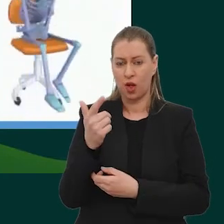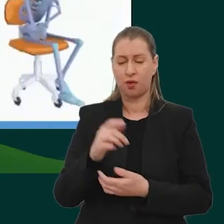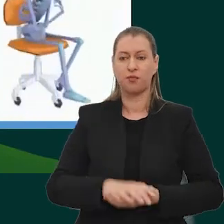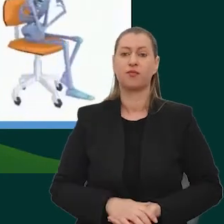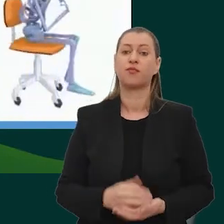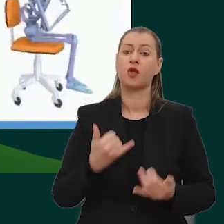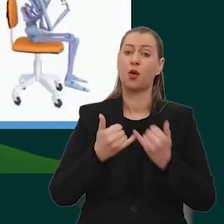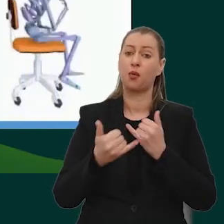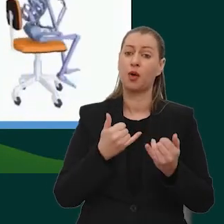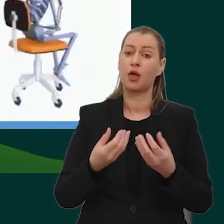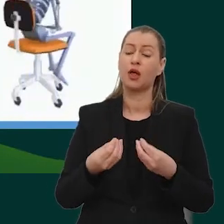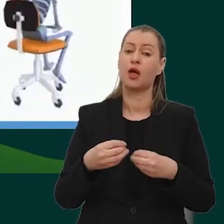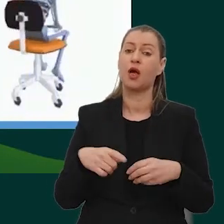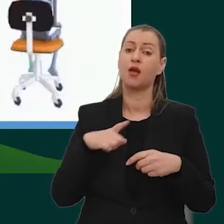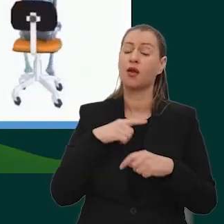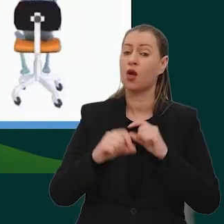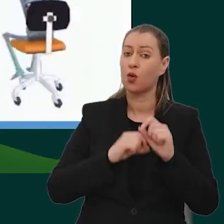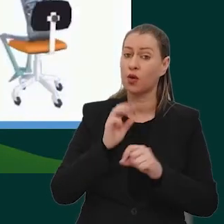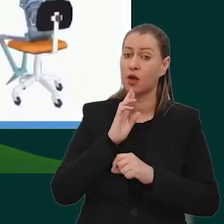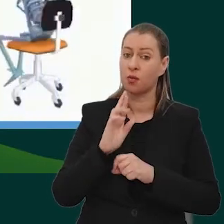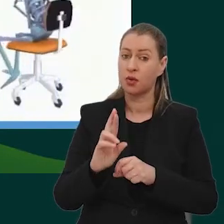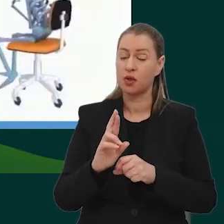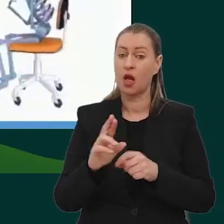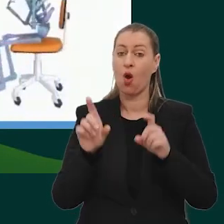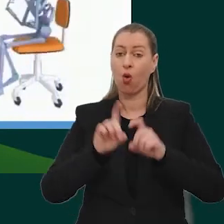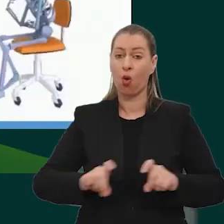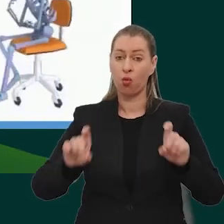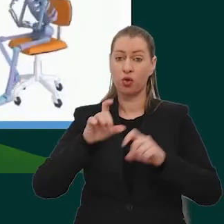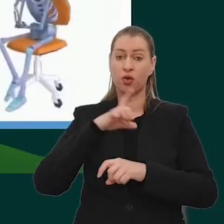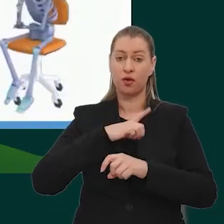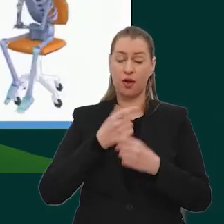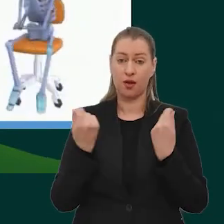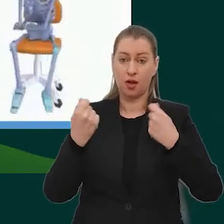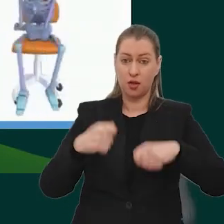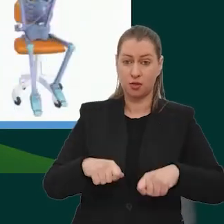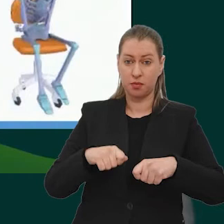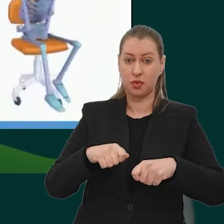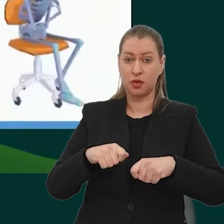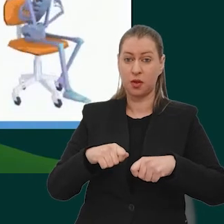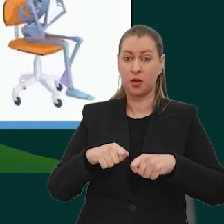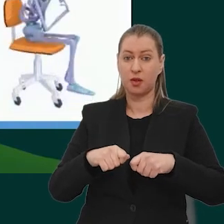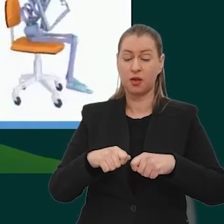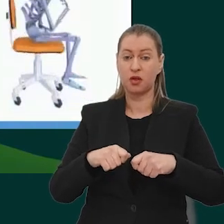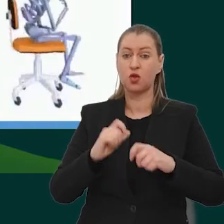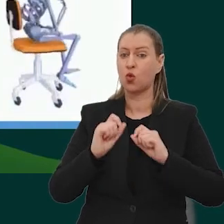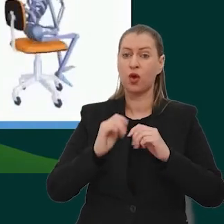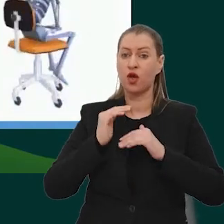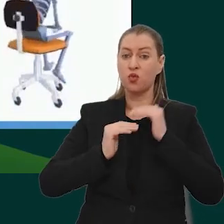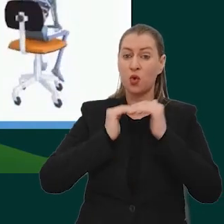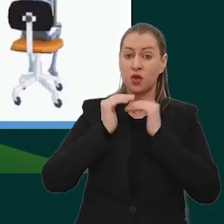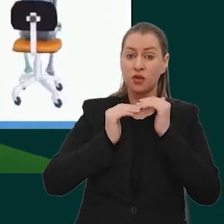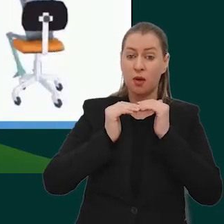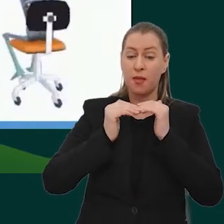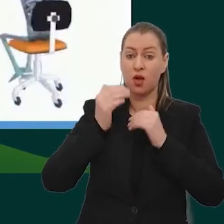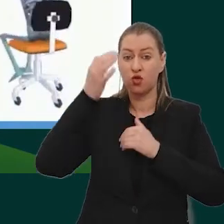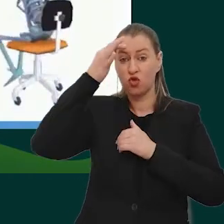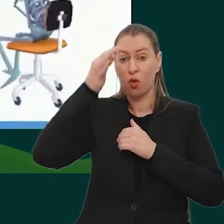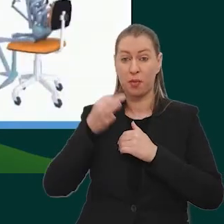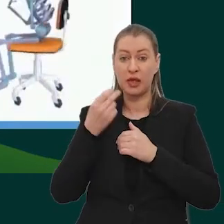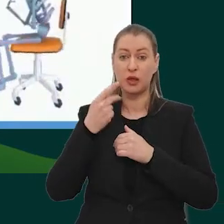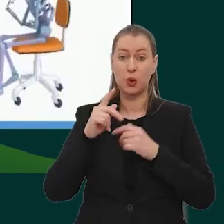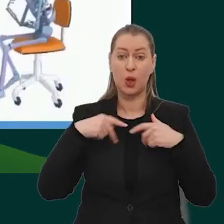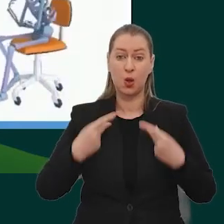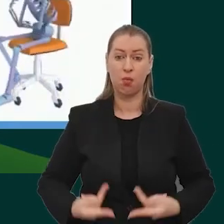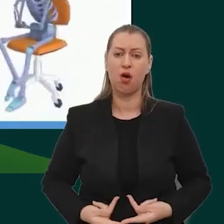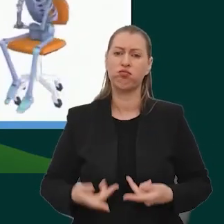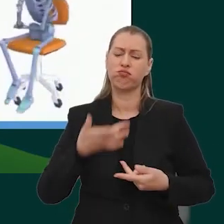de processamento dos dados para uma resposta. Se o computador tivesse a nossa capacidade de processamento do ser humano, seria tranquilo. Mas